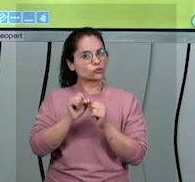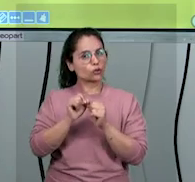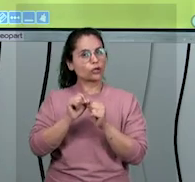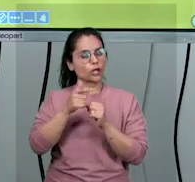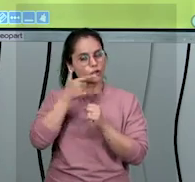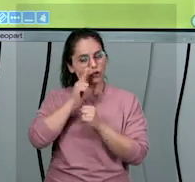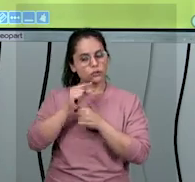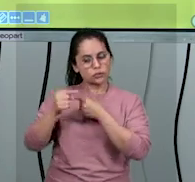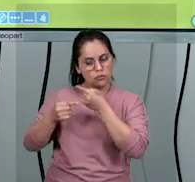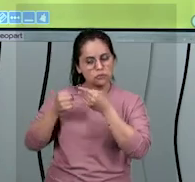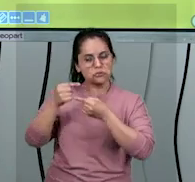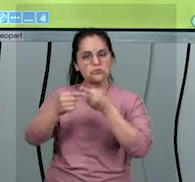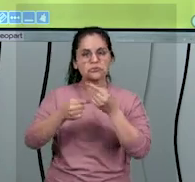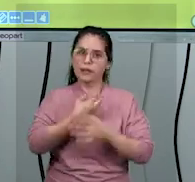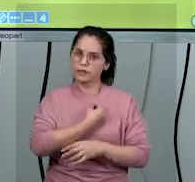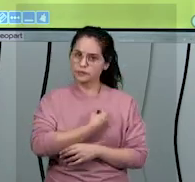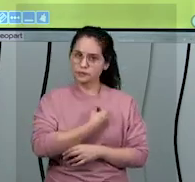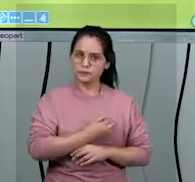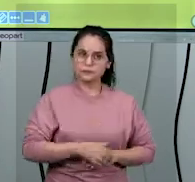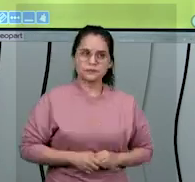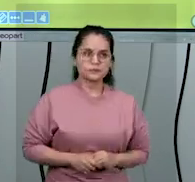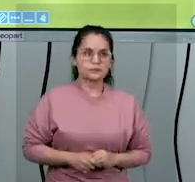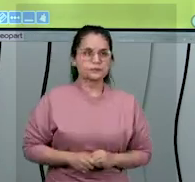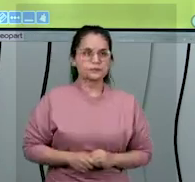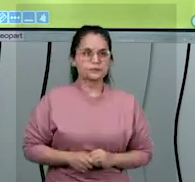de continuação da espécie.